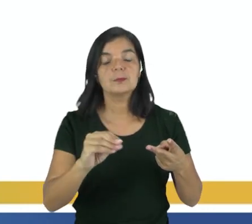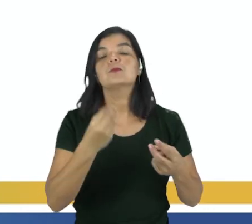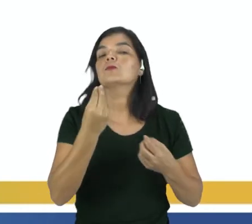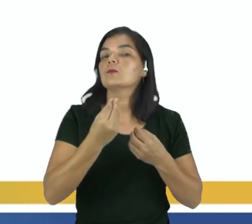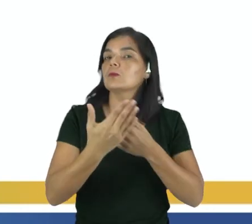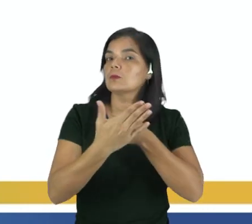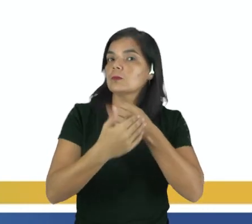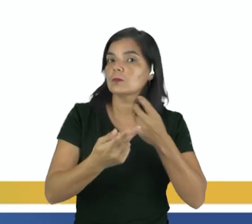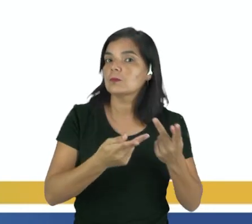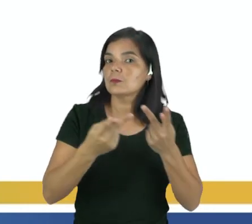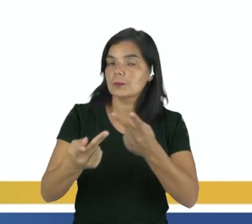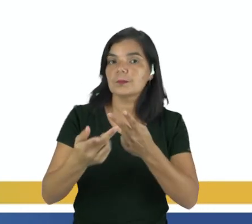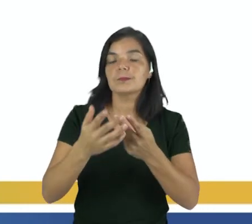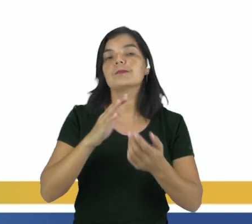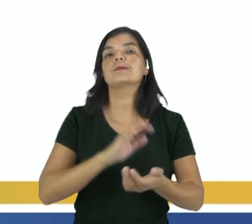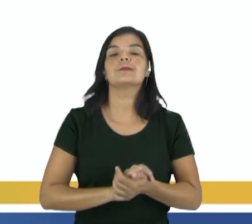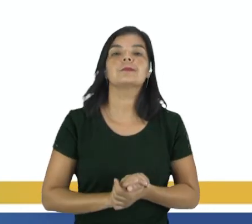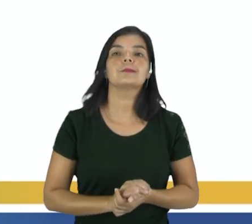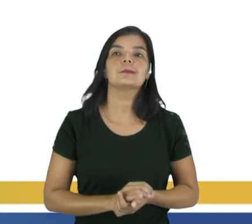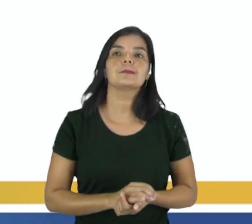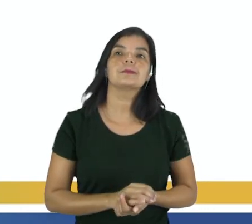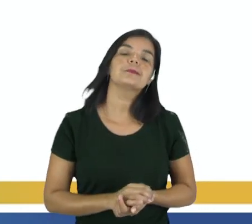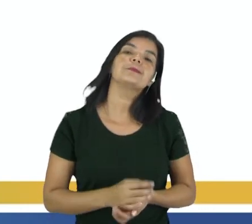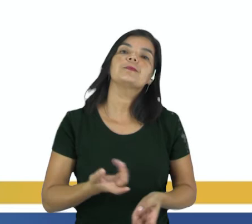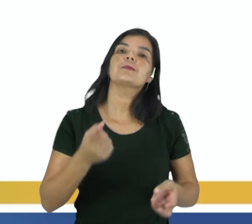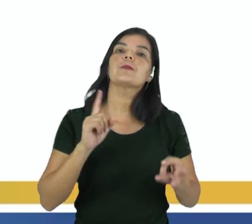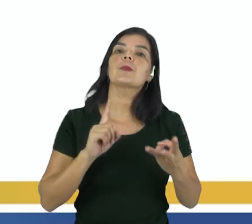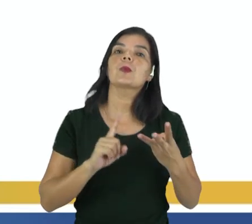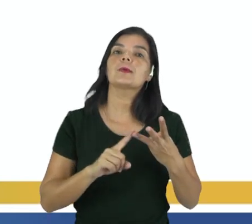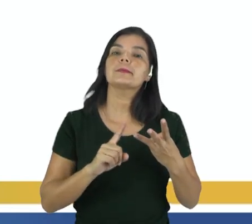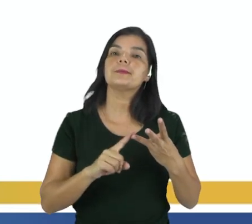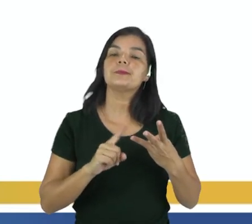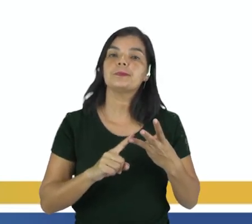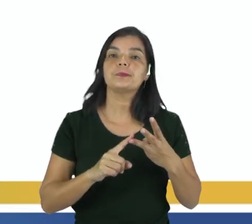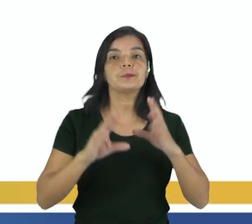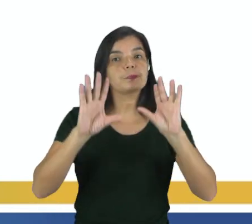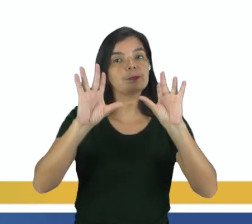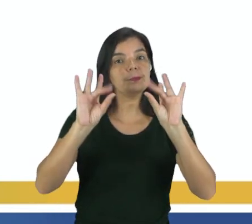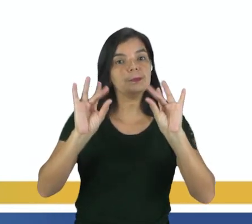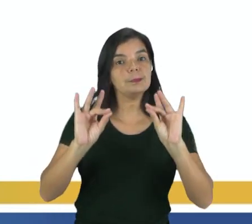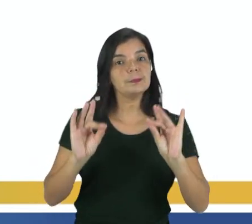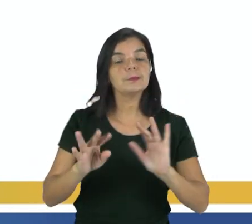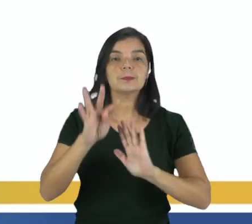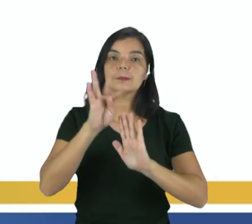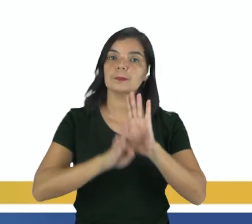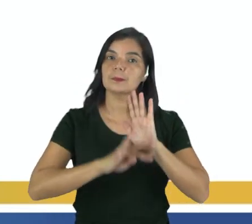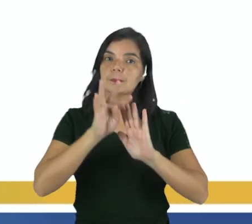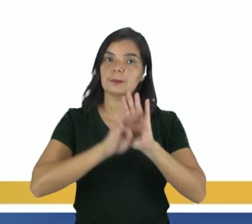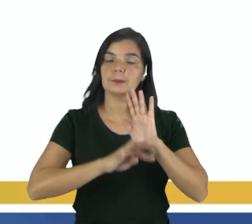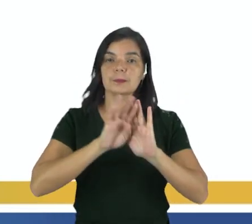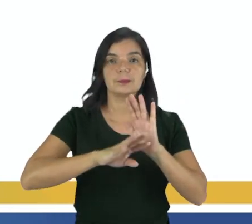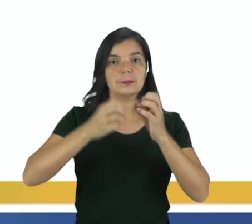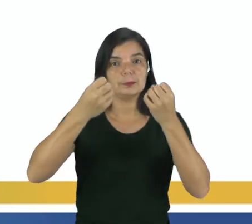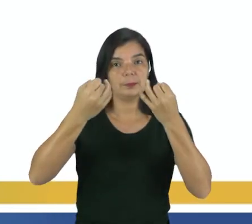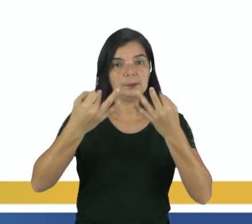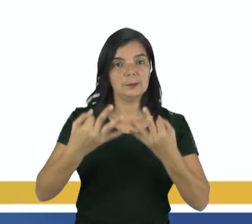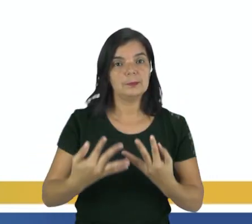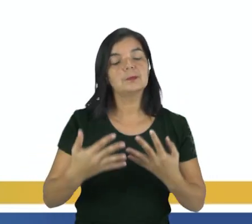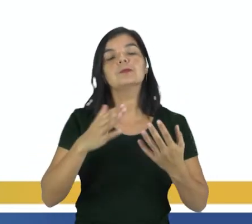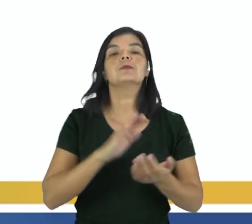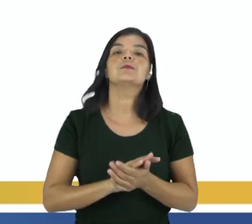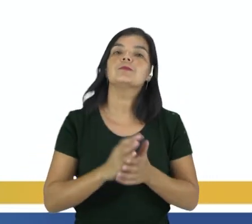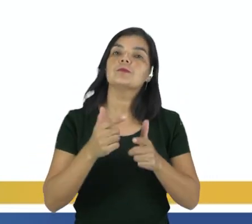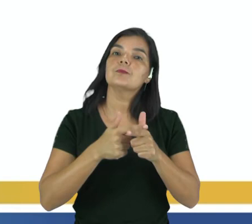forma como se dirige ao destinatário. Temos o corpo do texto, que vai tratar da descrição